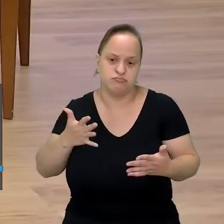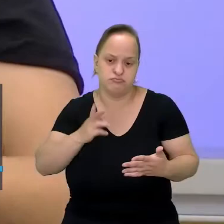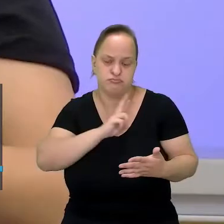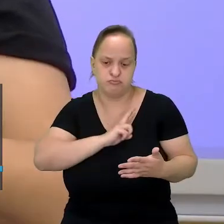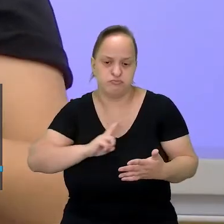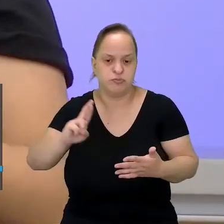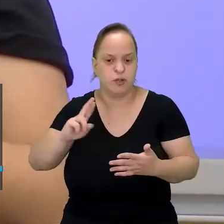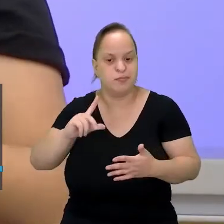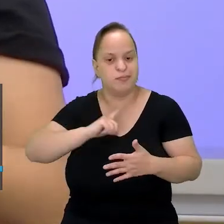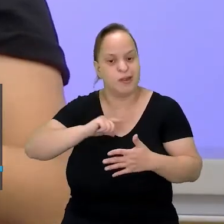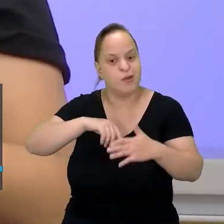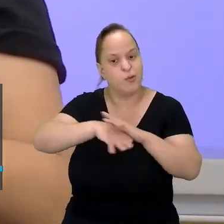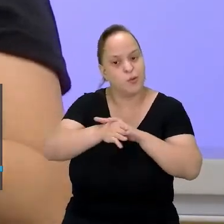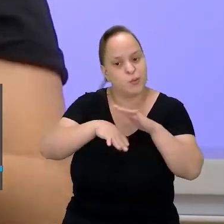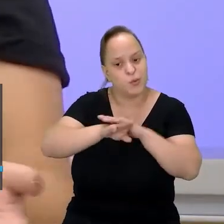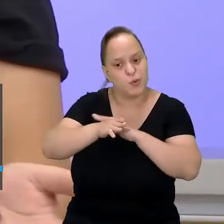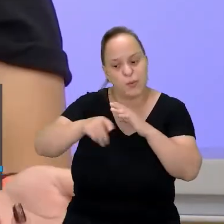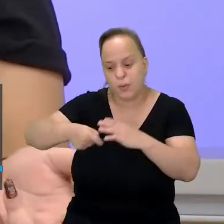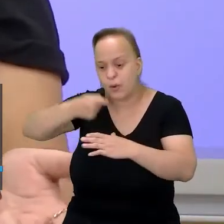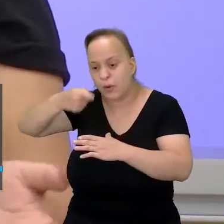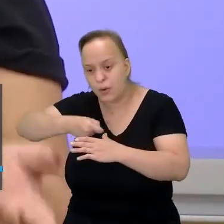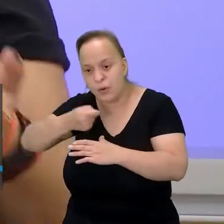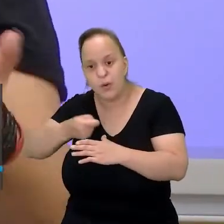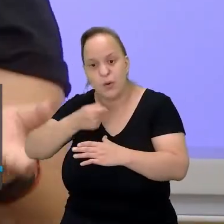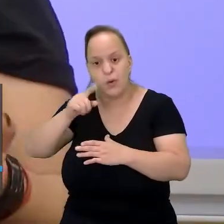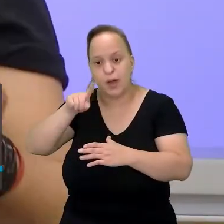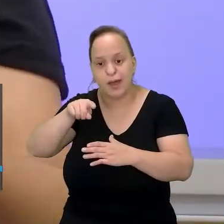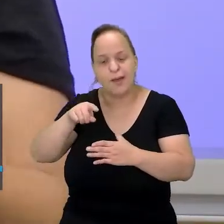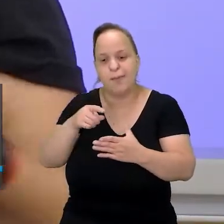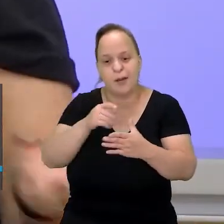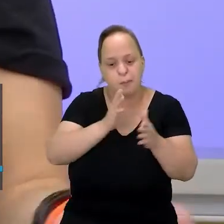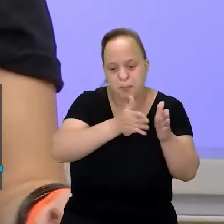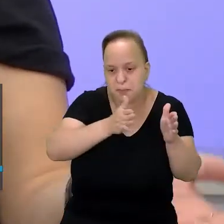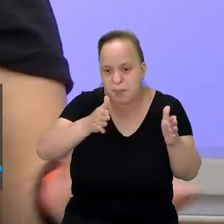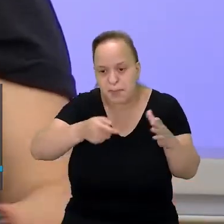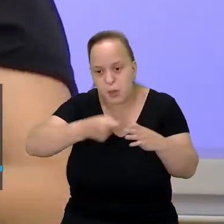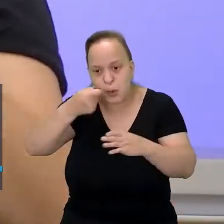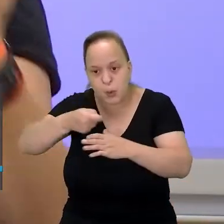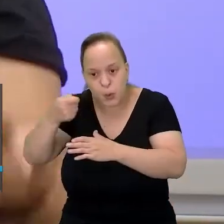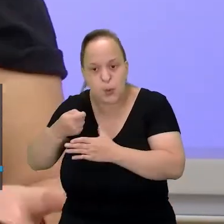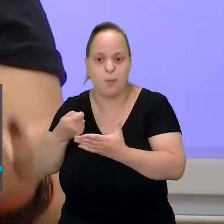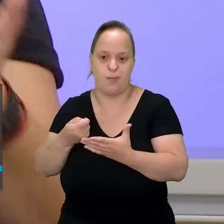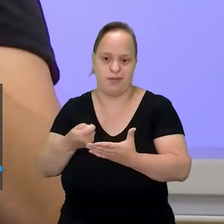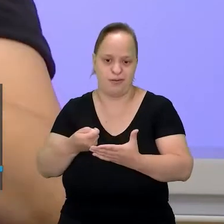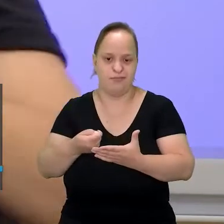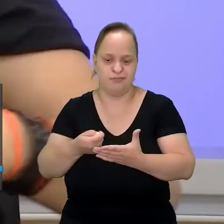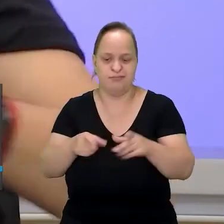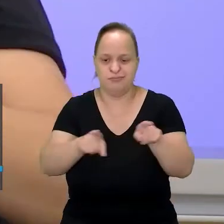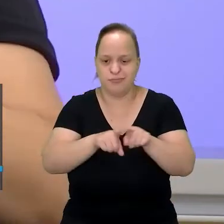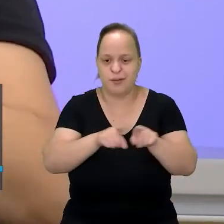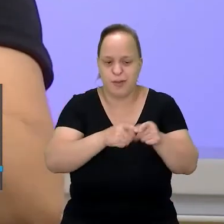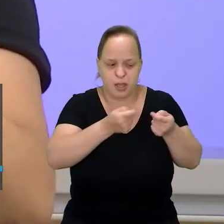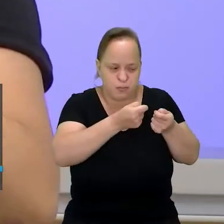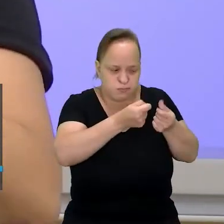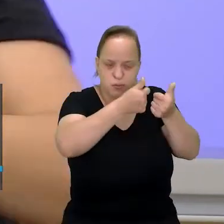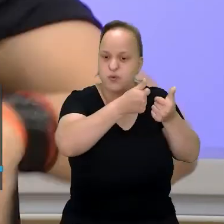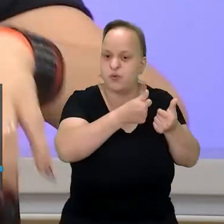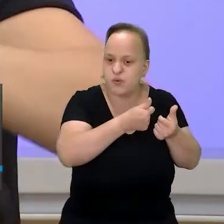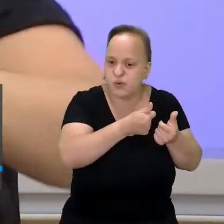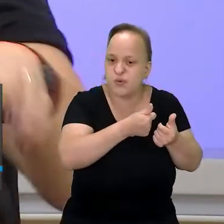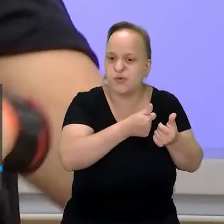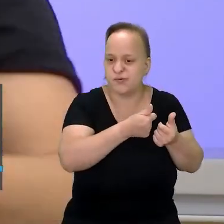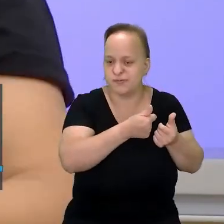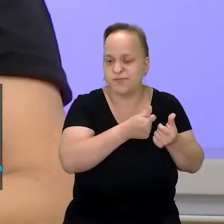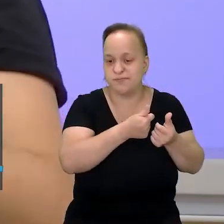prática. É pra comer ceia. Ano Novo é pra comer ceia. Então, assim, a gente a